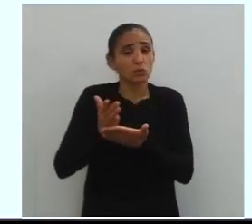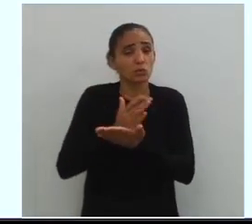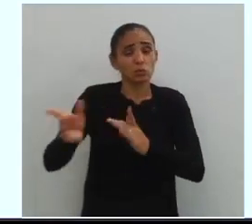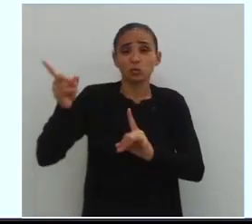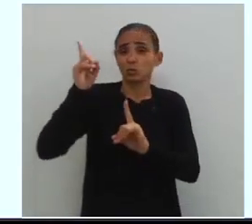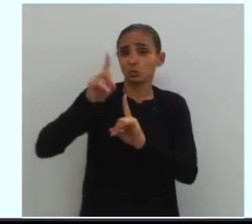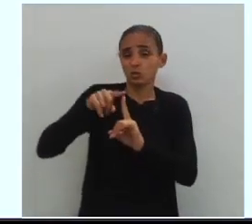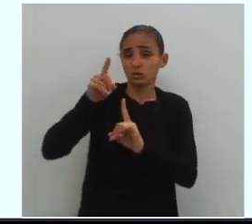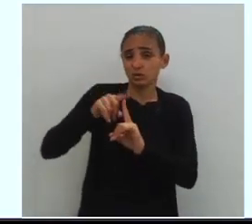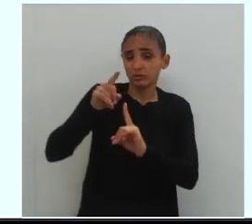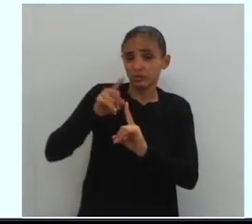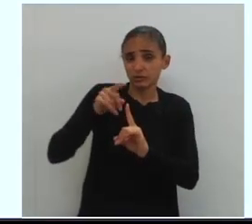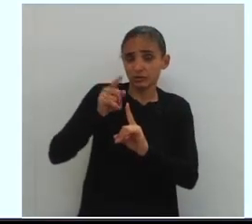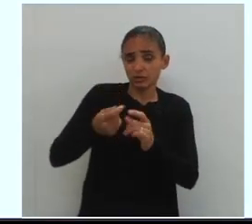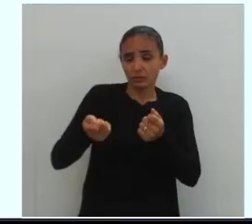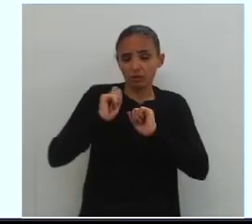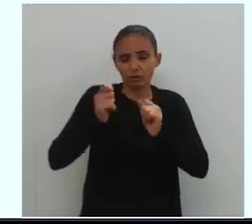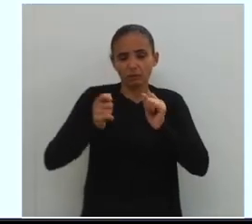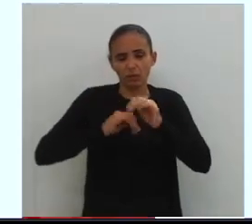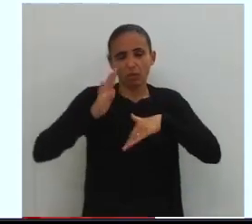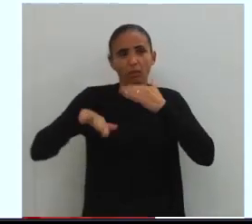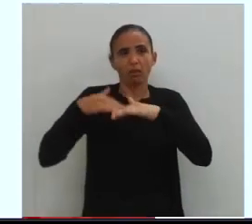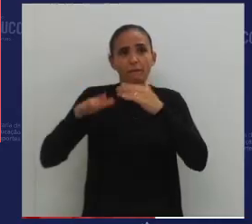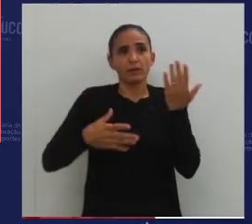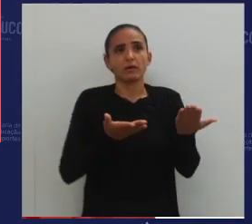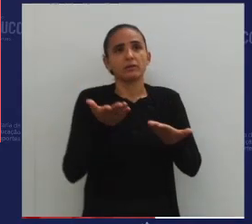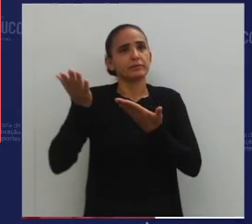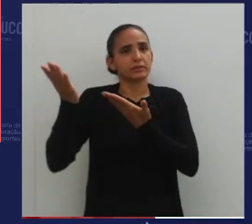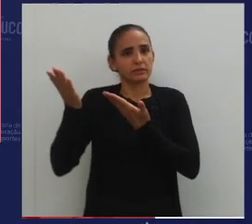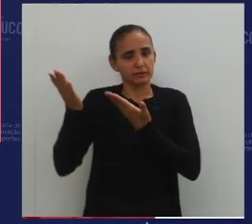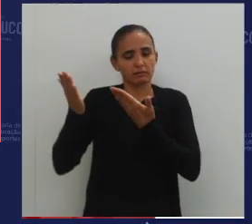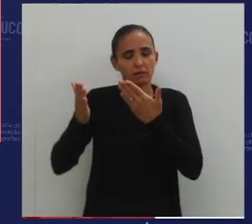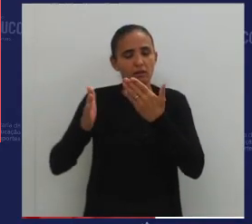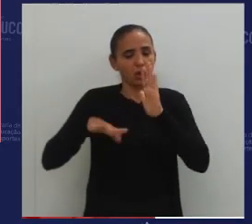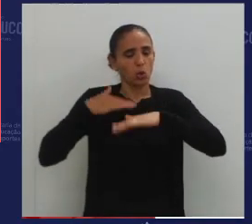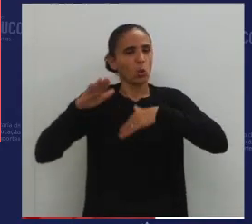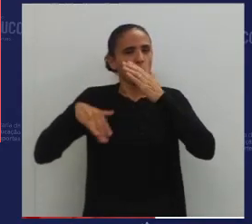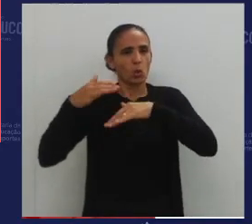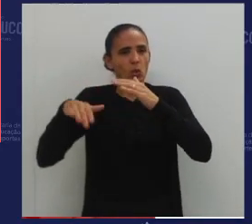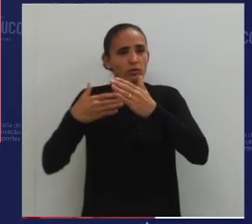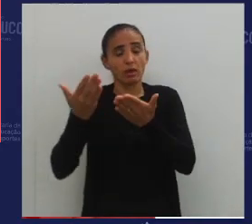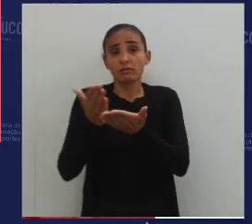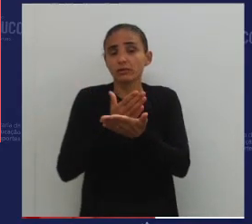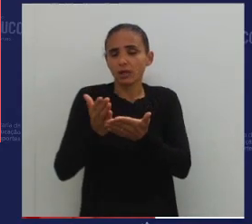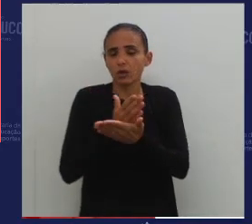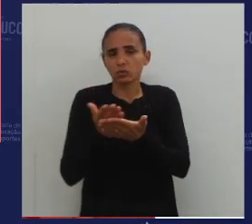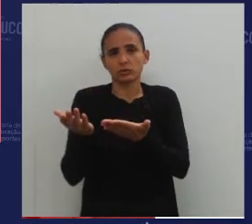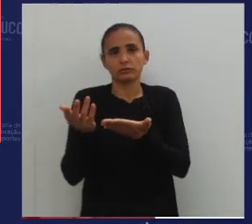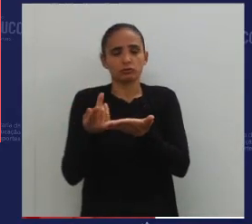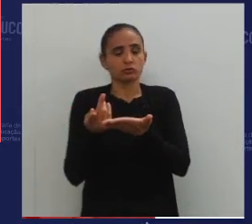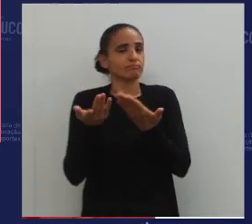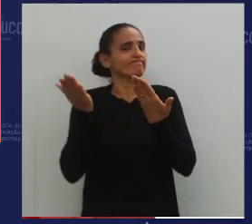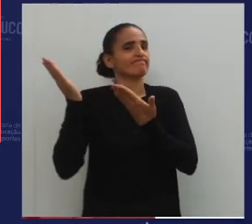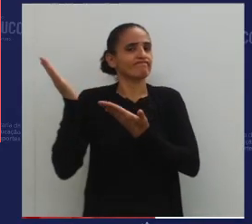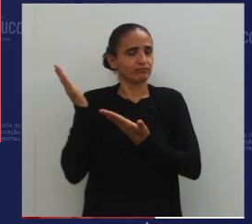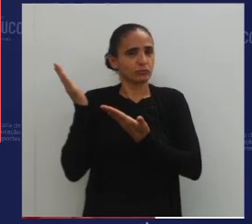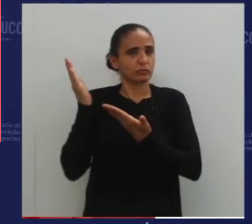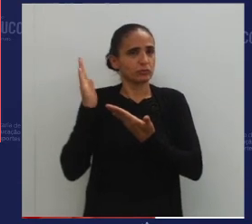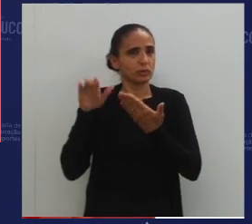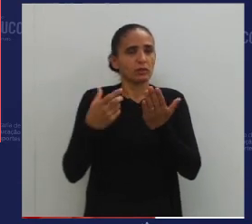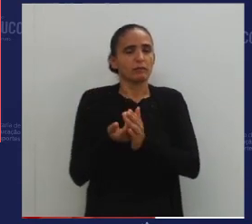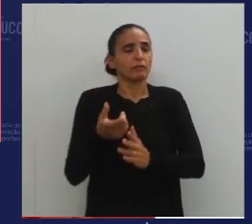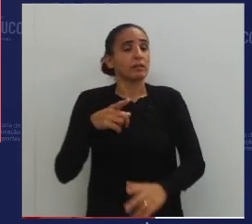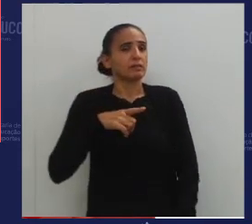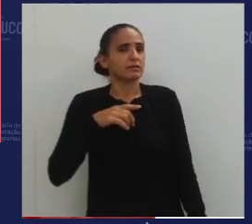de drogas, que são drogas estimulantes. Observe na telinha para a gente ver as imagens dessas drogas que são